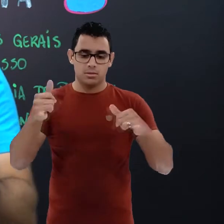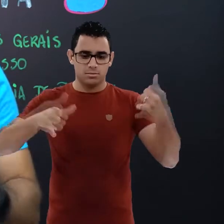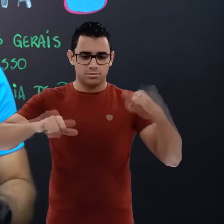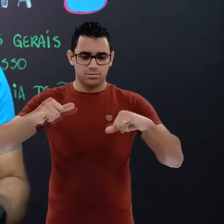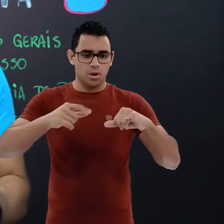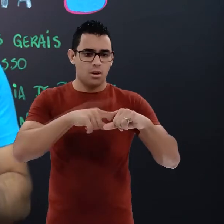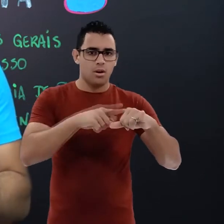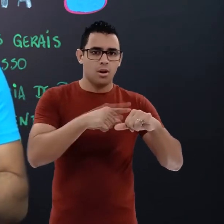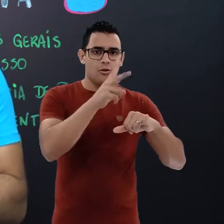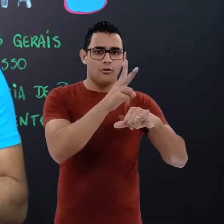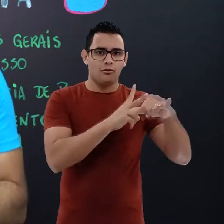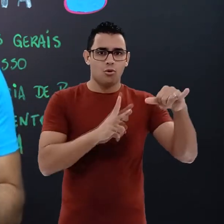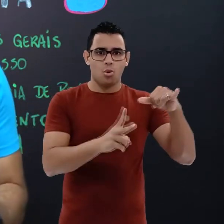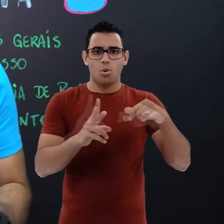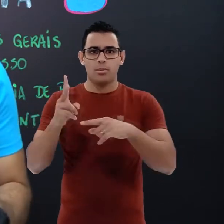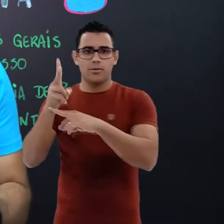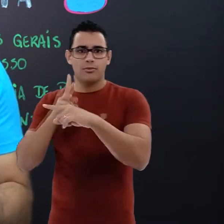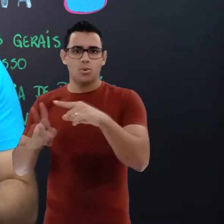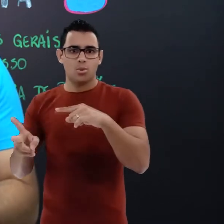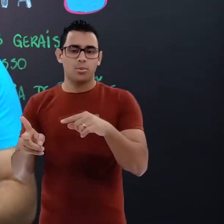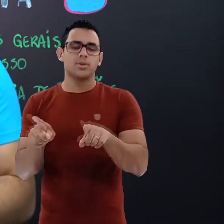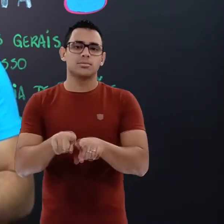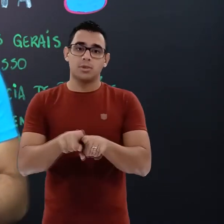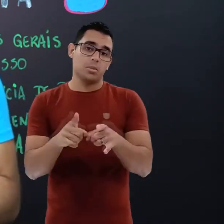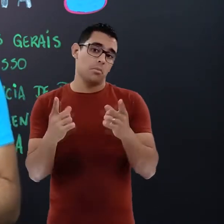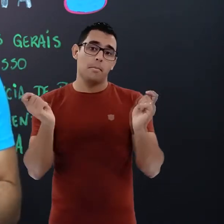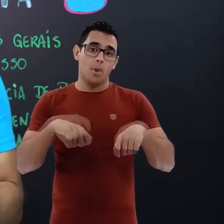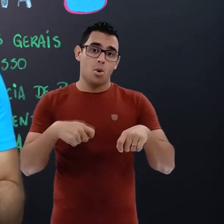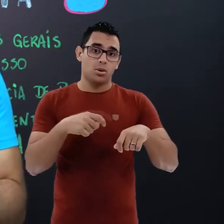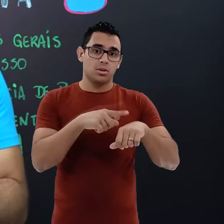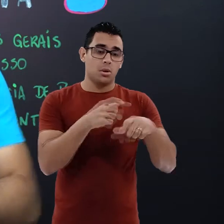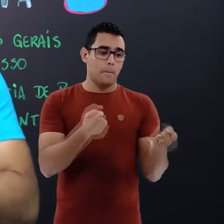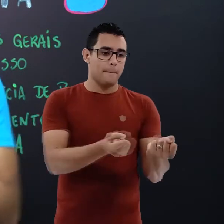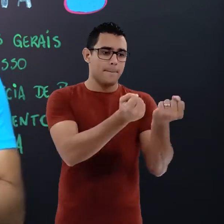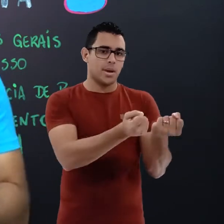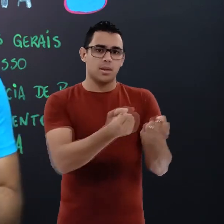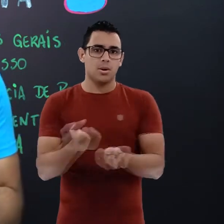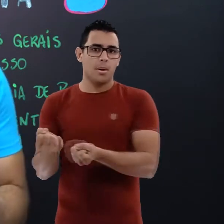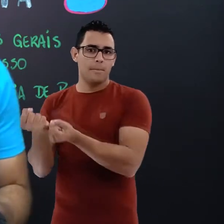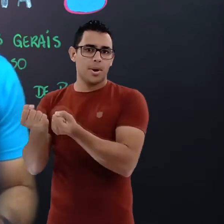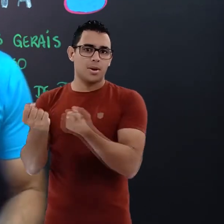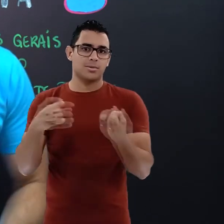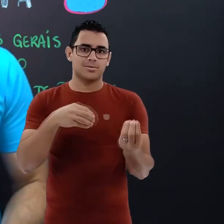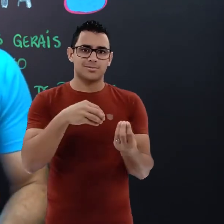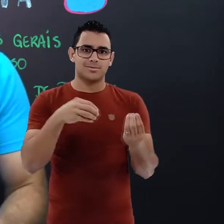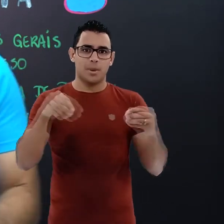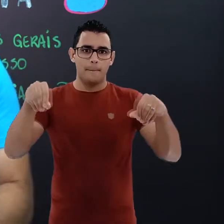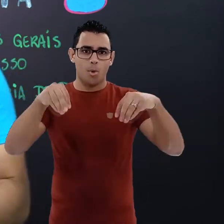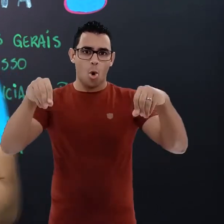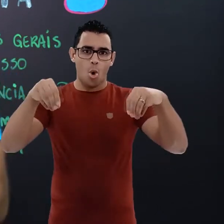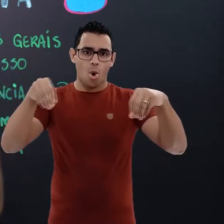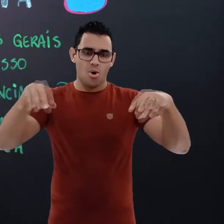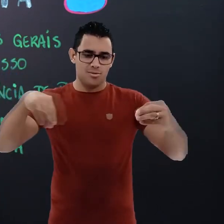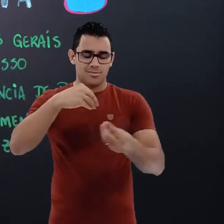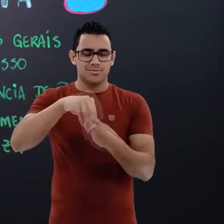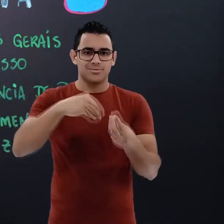medir pelo volume, pela massa, eu posso medir pela quantidade de matéria, tá?